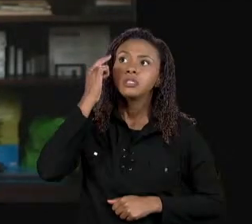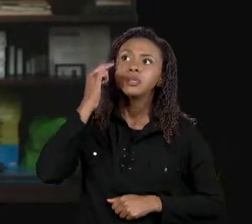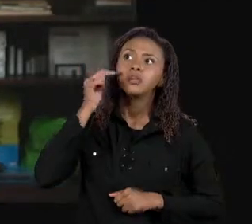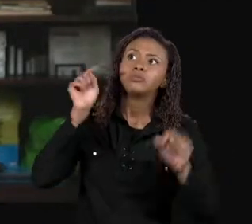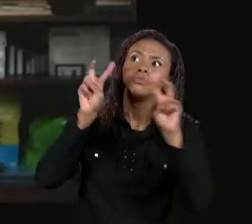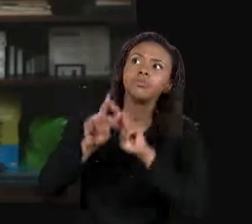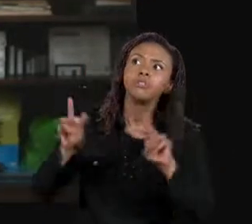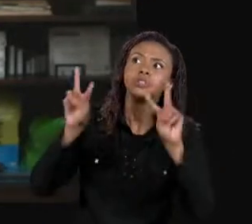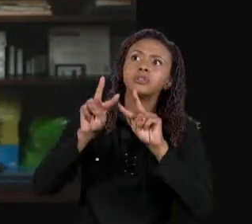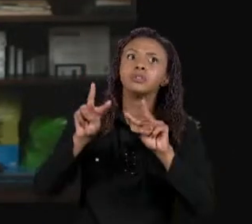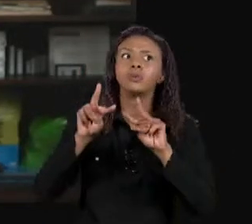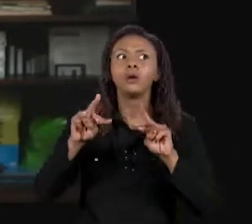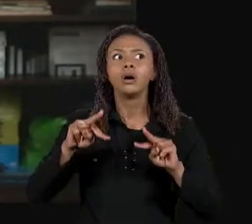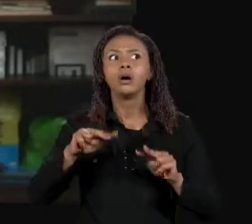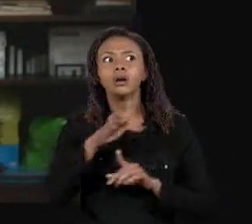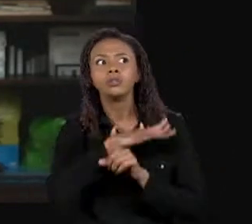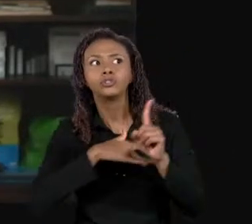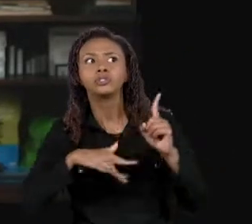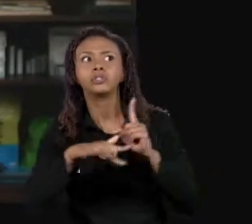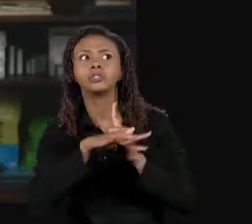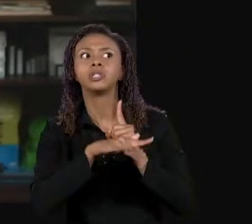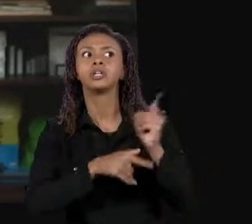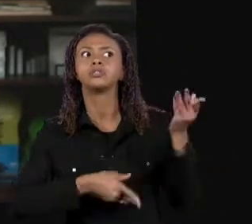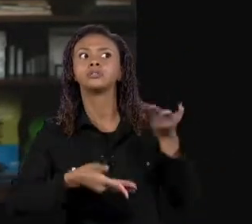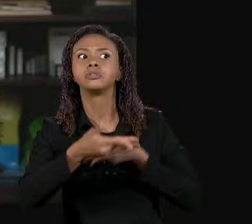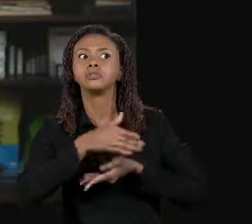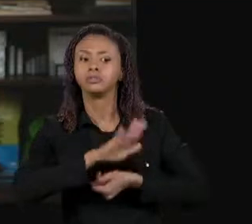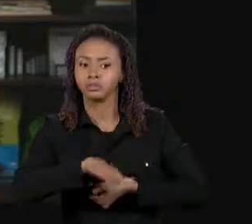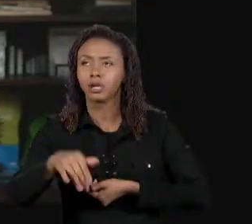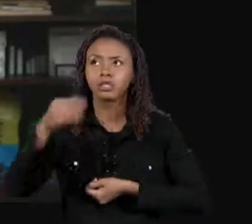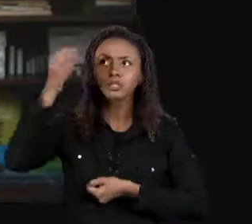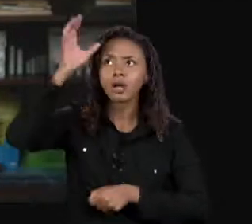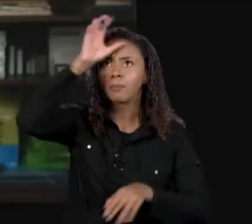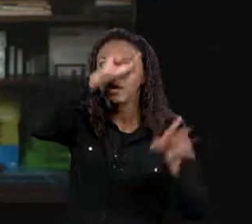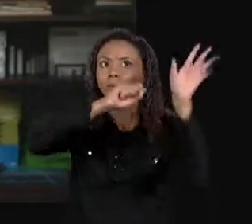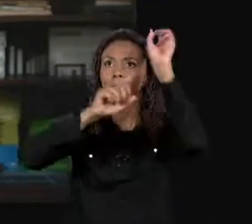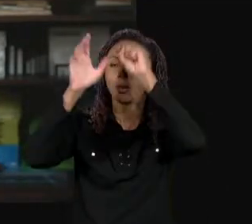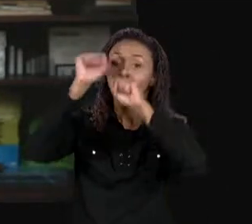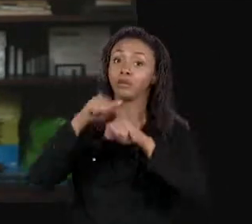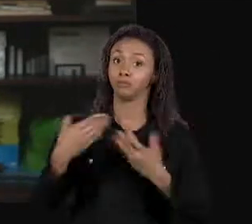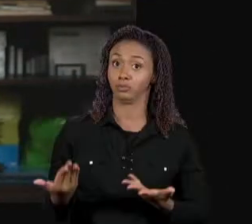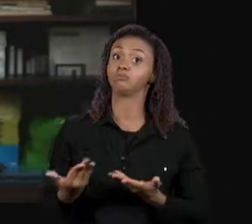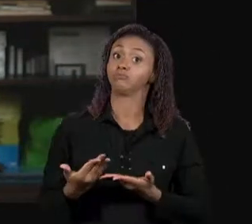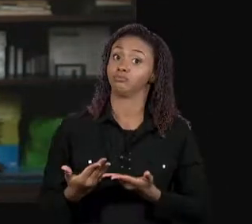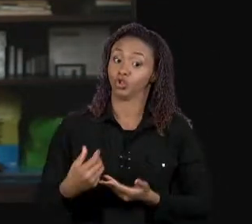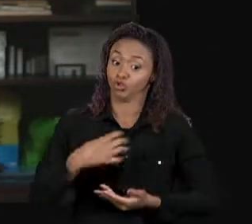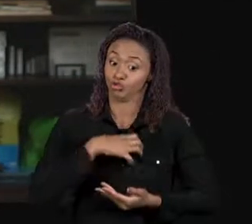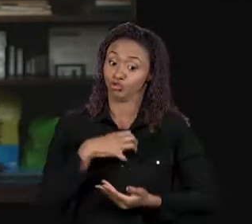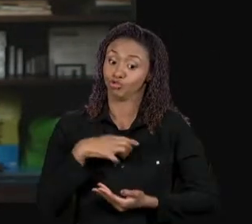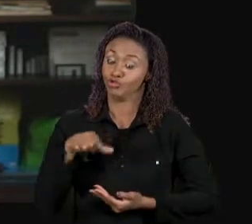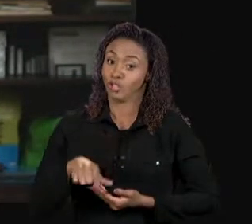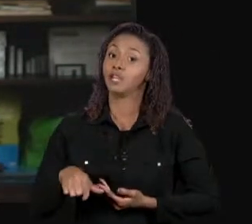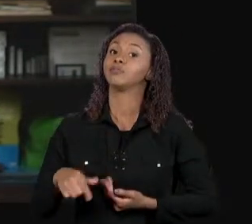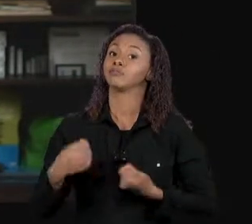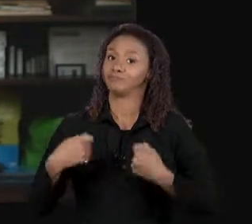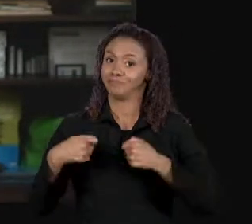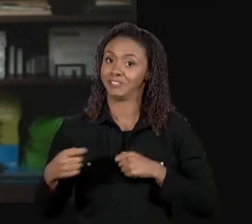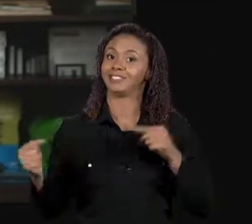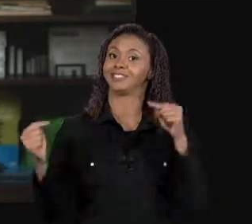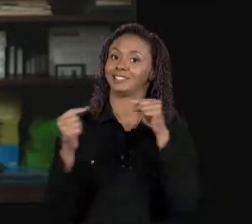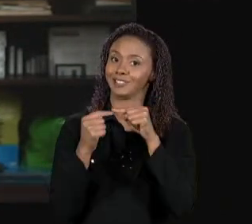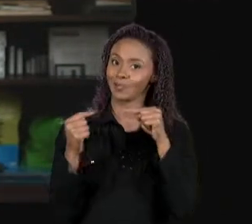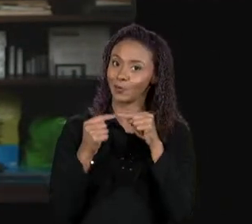relação dela com o mundo. Então, são essas práticas articuladas, né, com aquilo que a gente